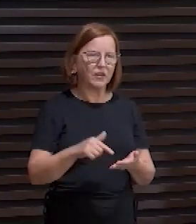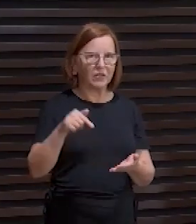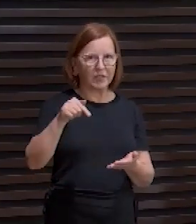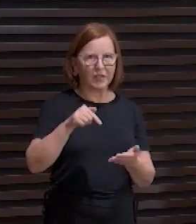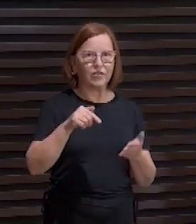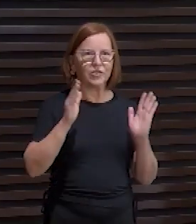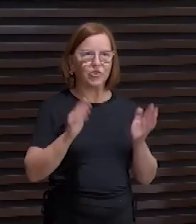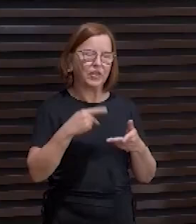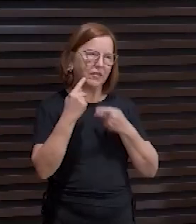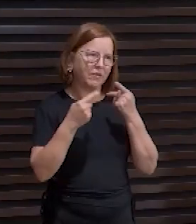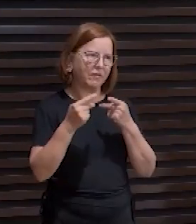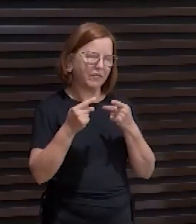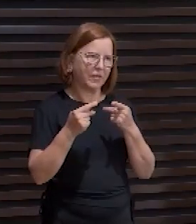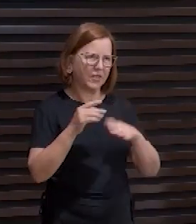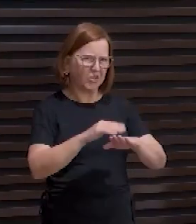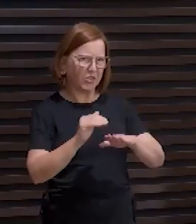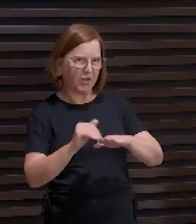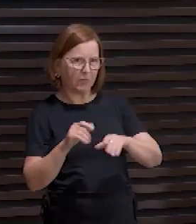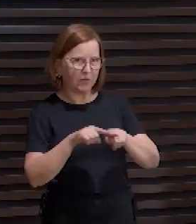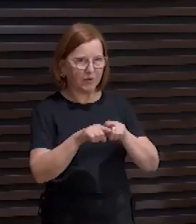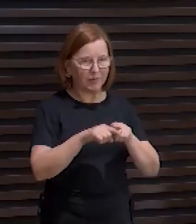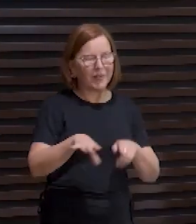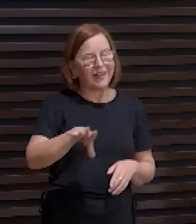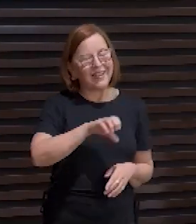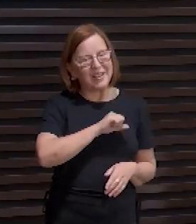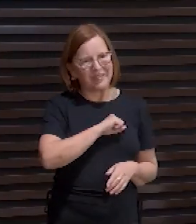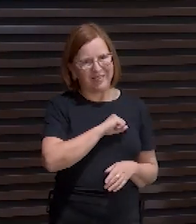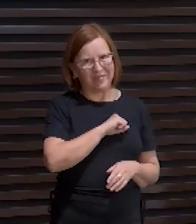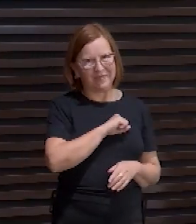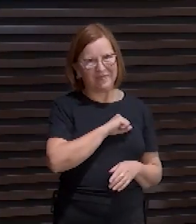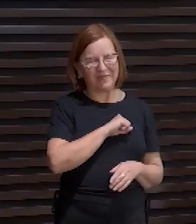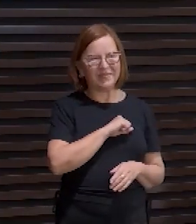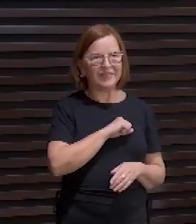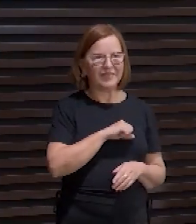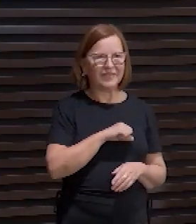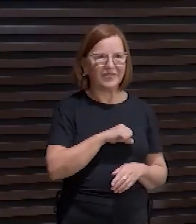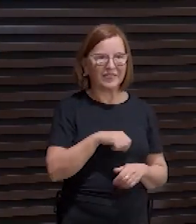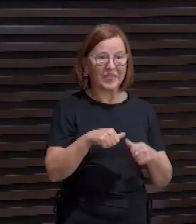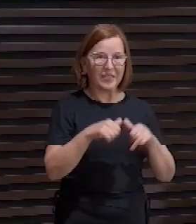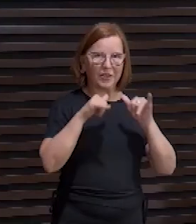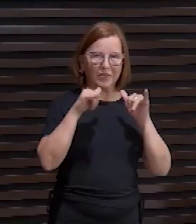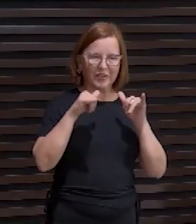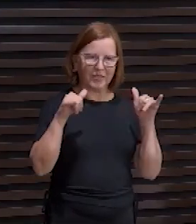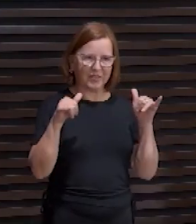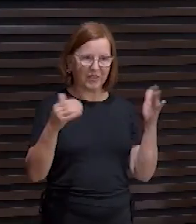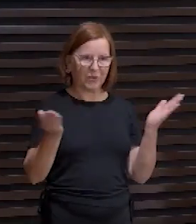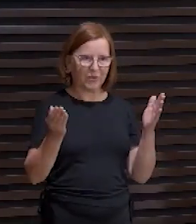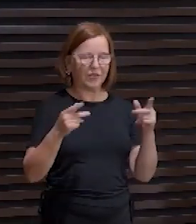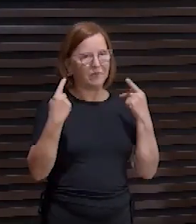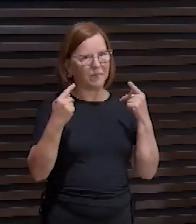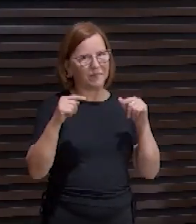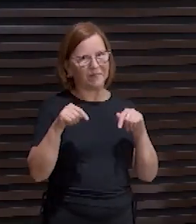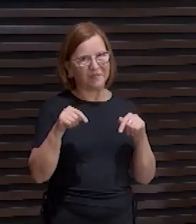chamando aqueles irmãos de amados. Então, essa mensagem que hoje pregaremos